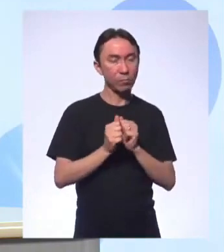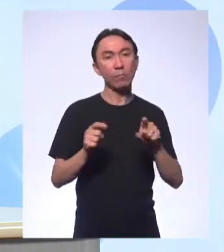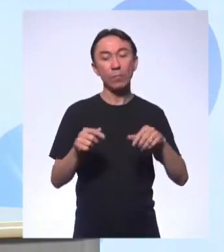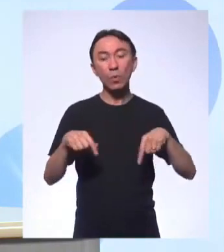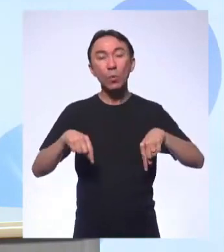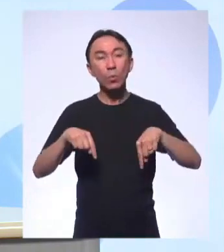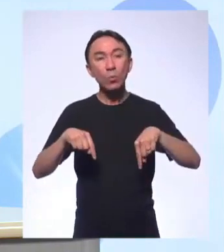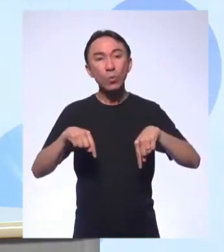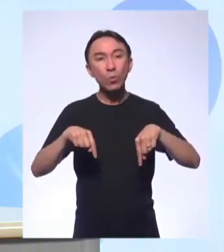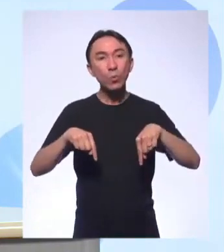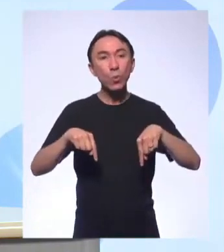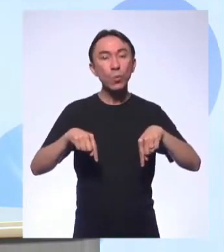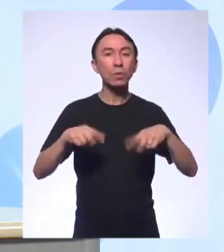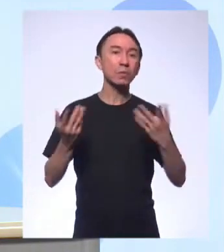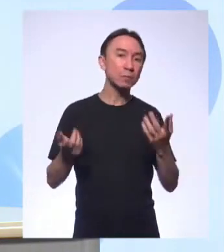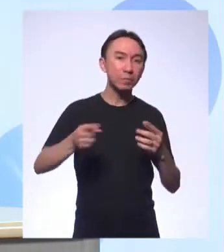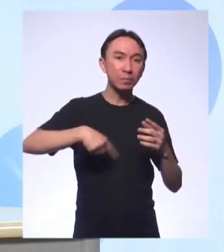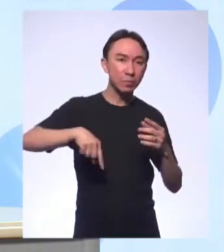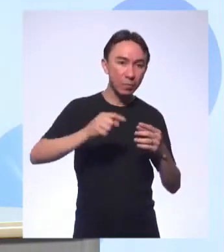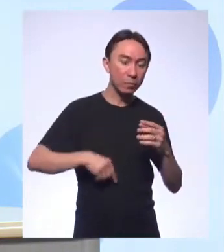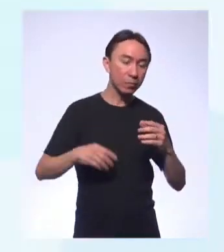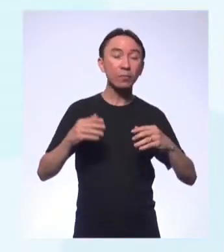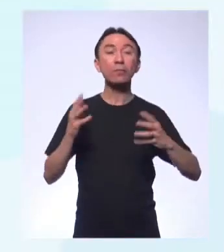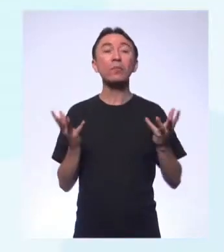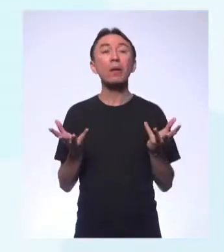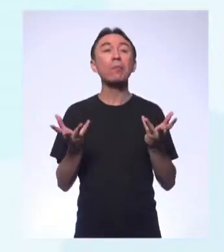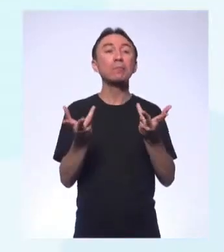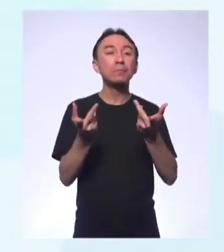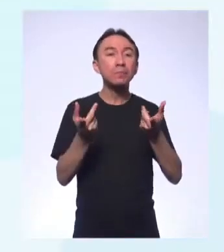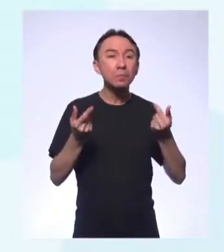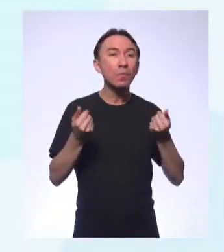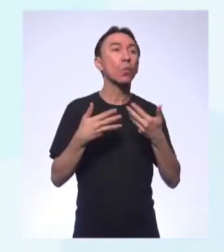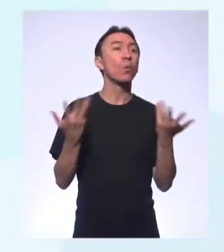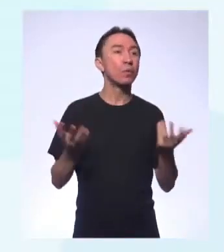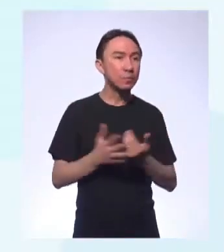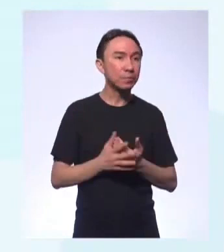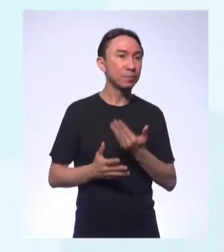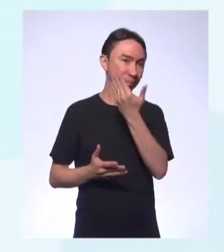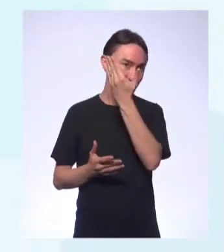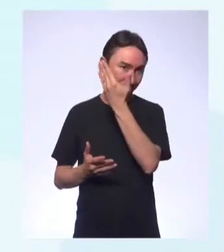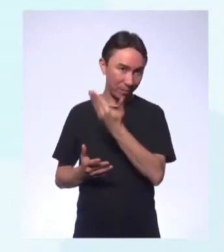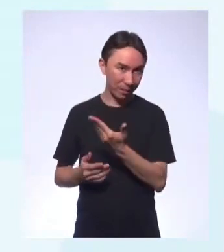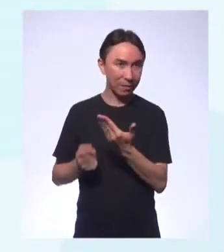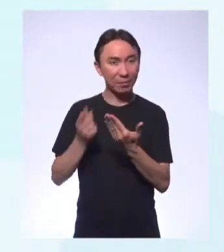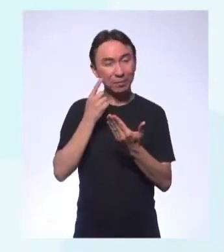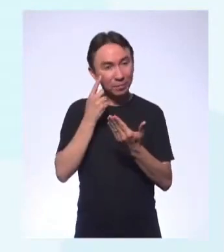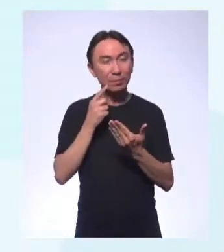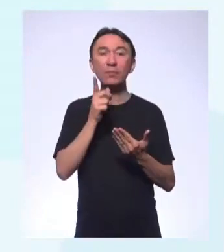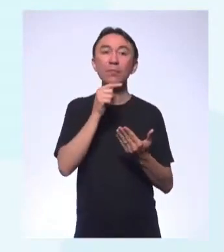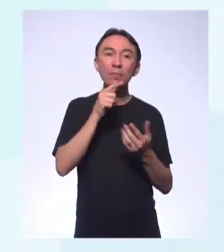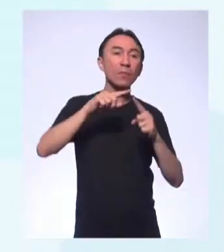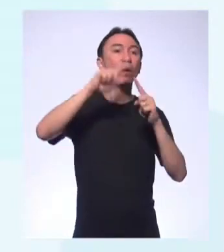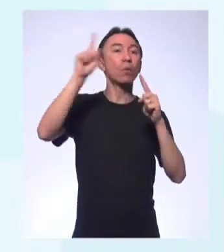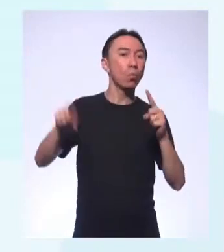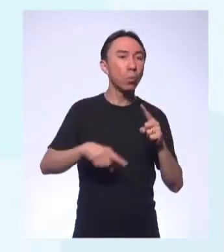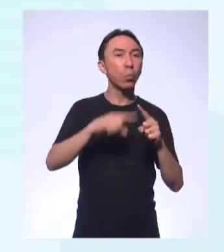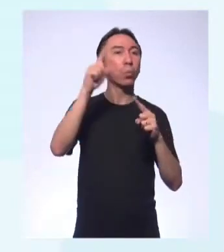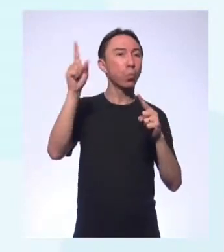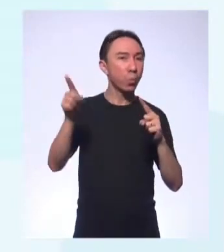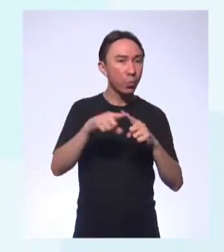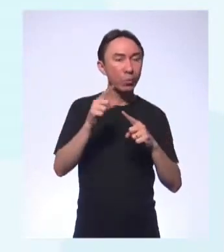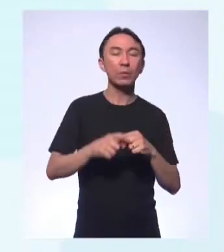água, do nitrogênio, do oxigênio e do gás carbônico. As suas inter-relações e os impactos